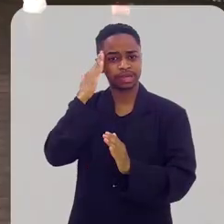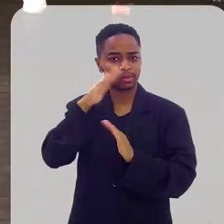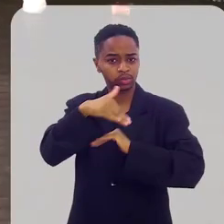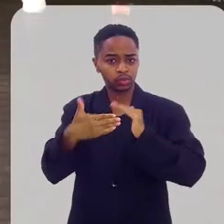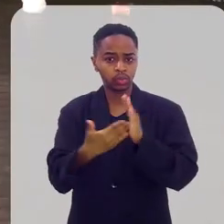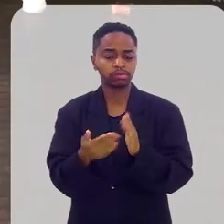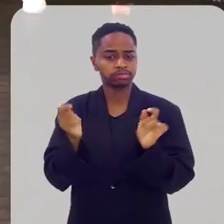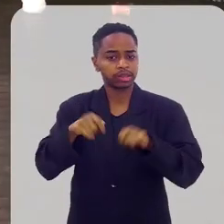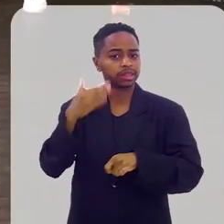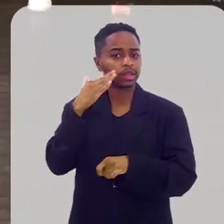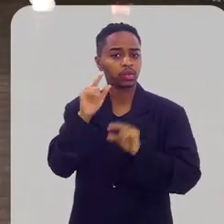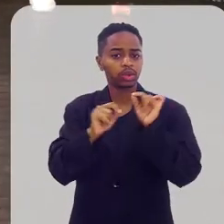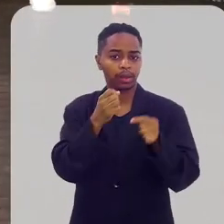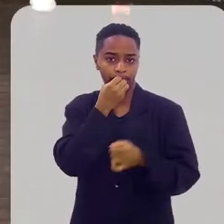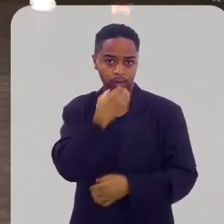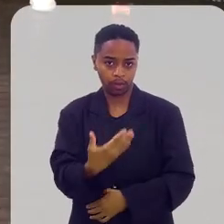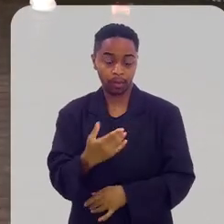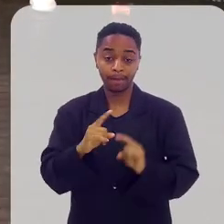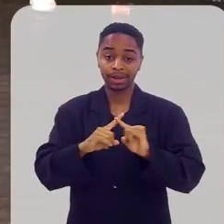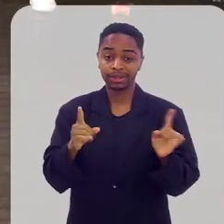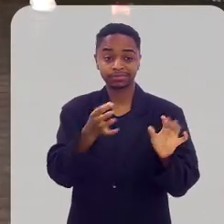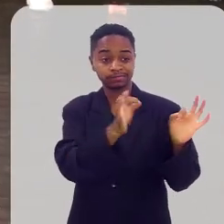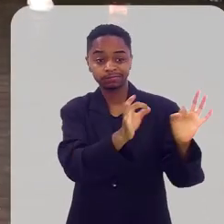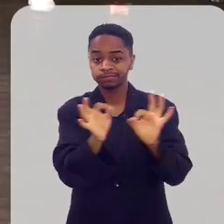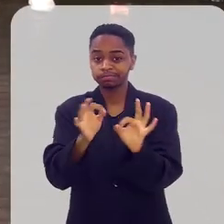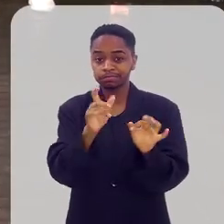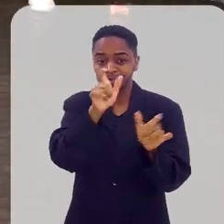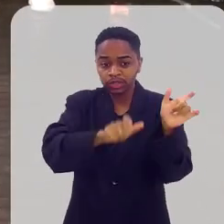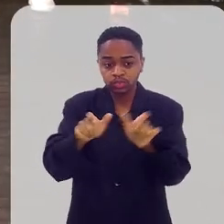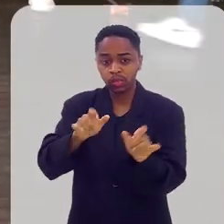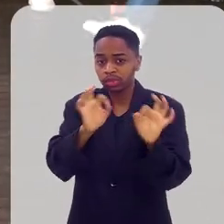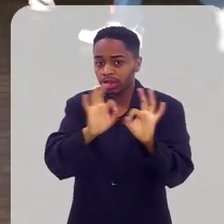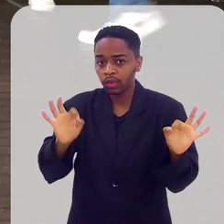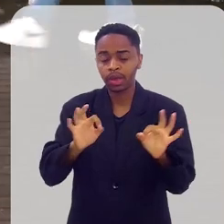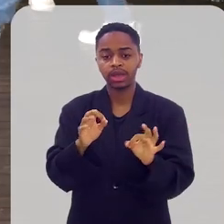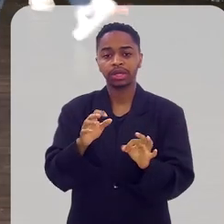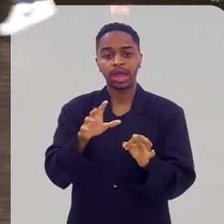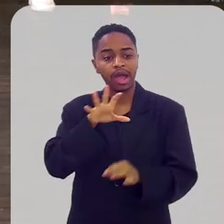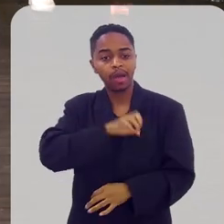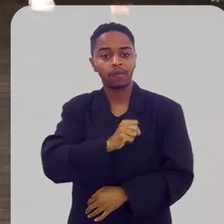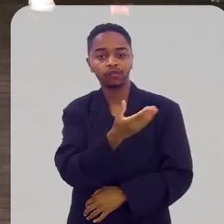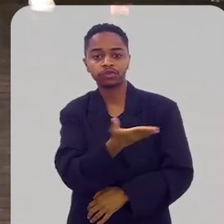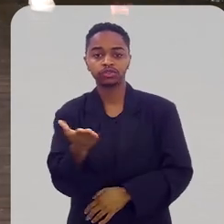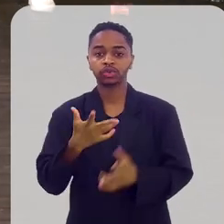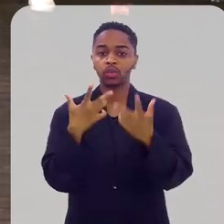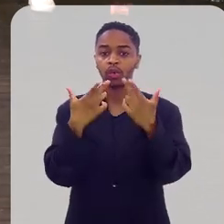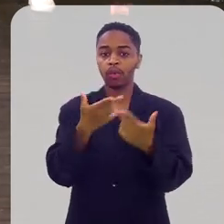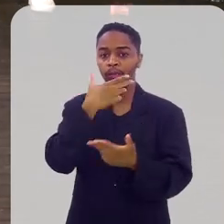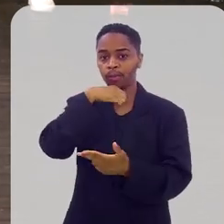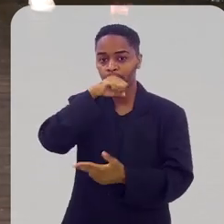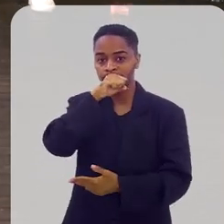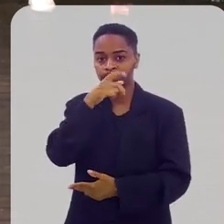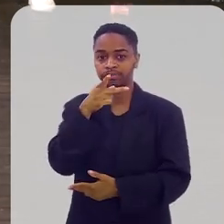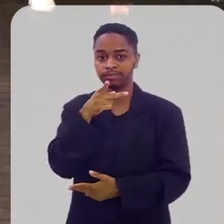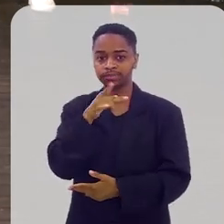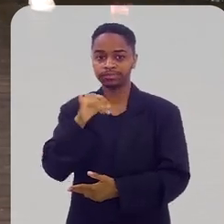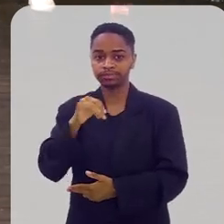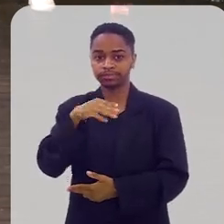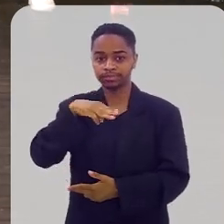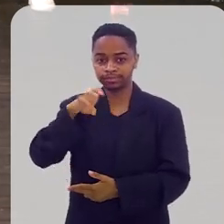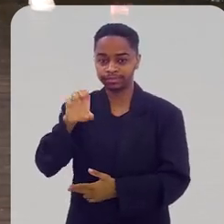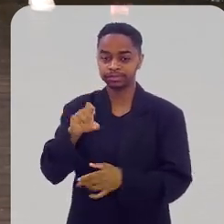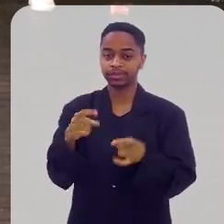parada para entender o que é bom para nós. Ninguém no mundo te ama tanto quanto seu pai e sua